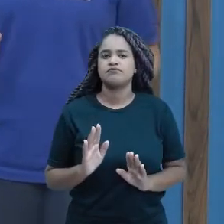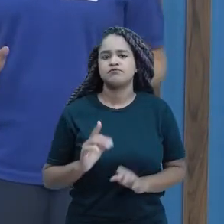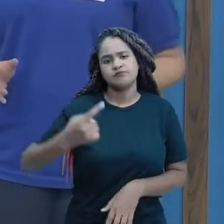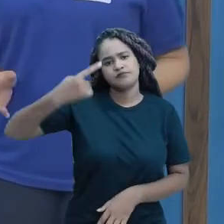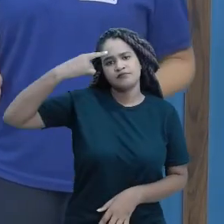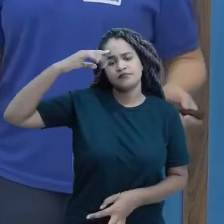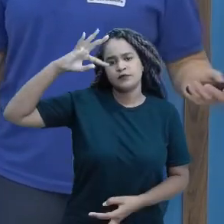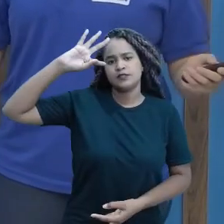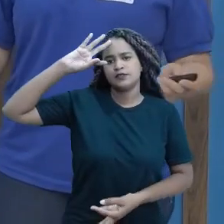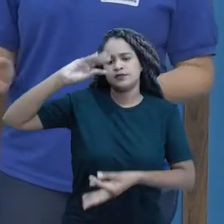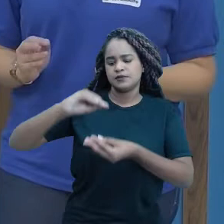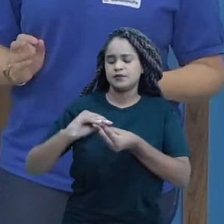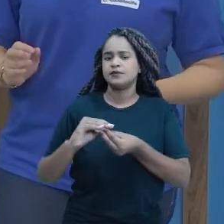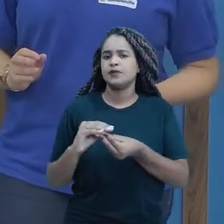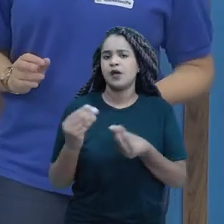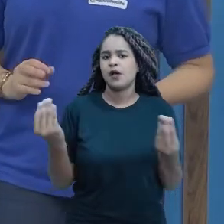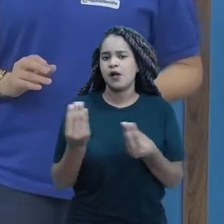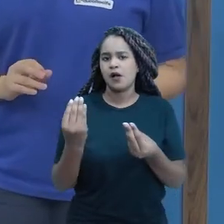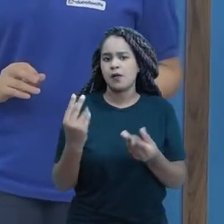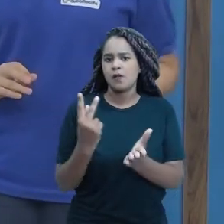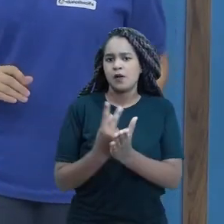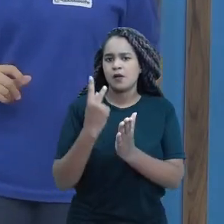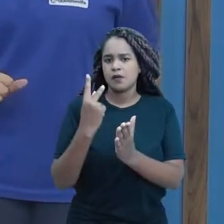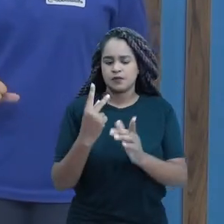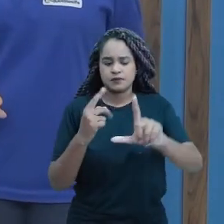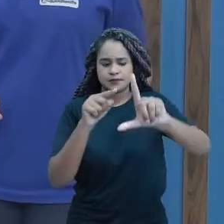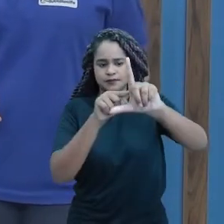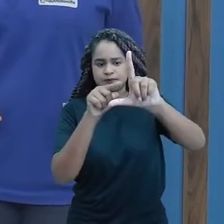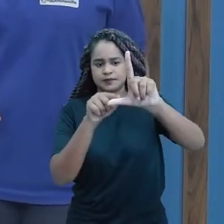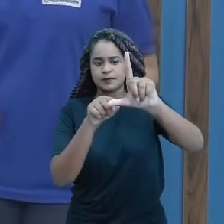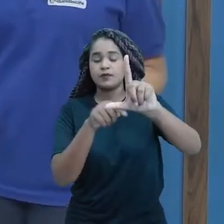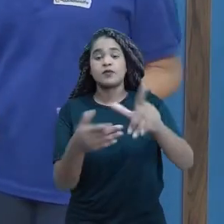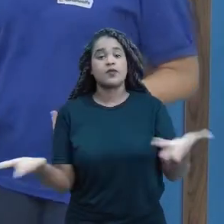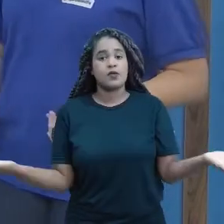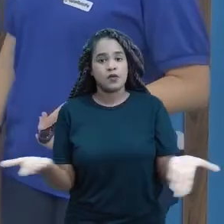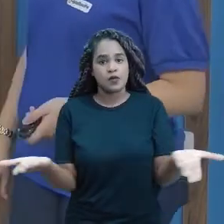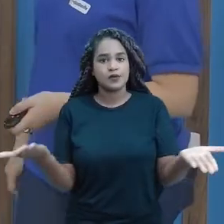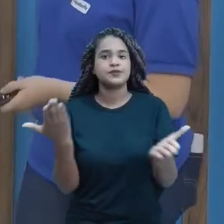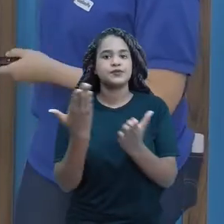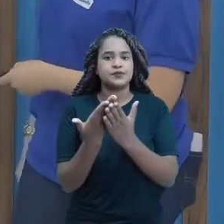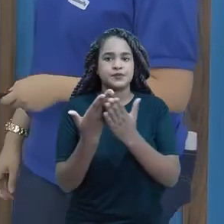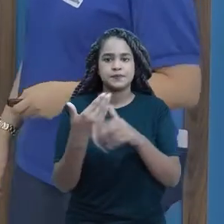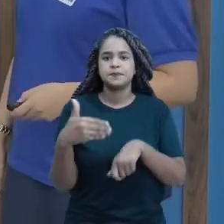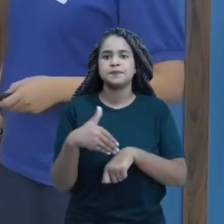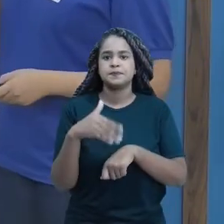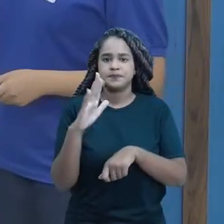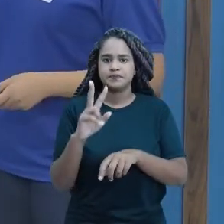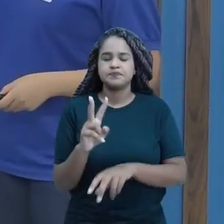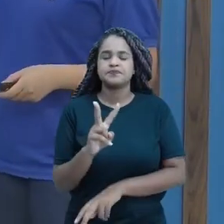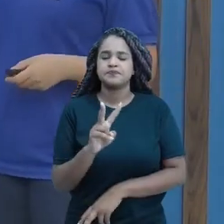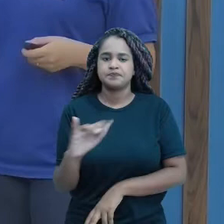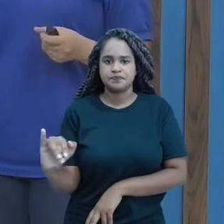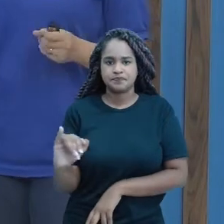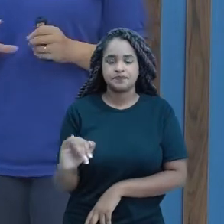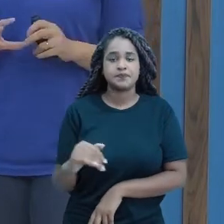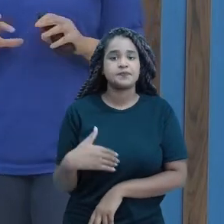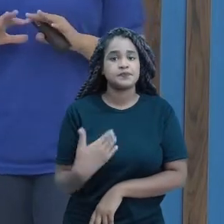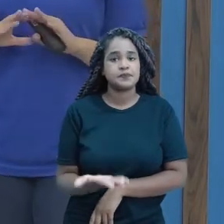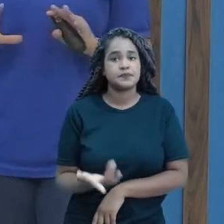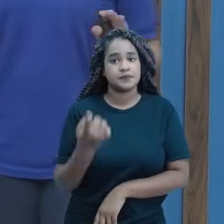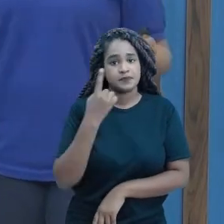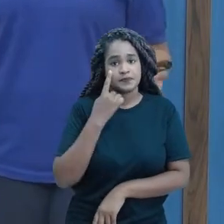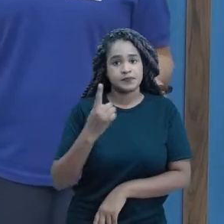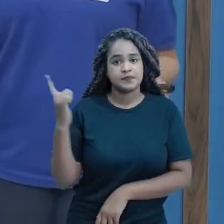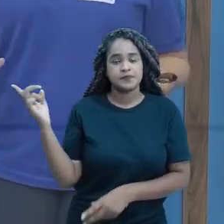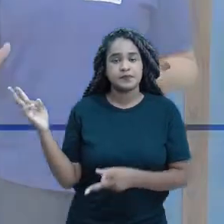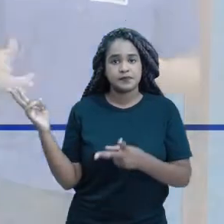ângulo de 90 graus e a gente vai falar um pouquinho sobre isso na aula de hoje, tá bom? Então, ó, observando aí, a gente tem somente a